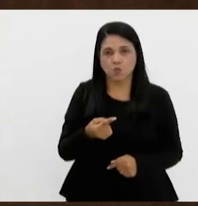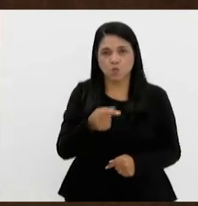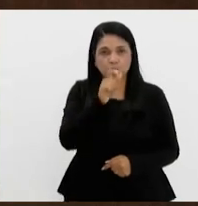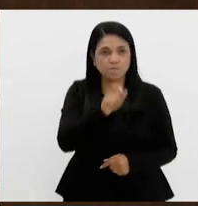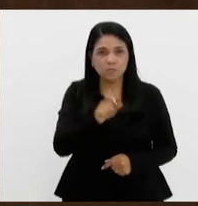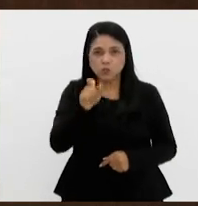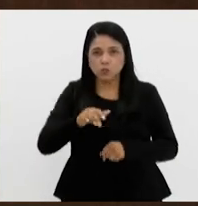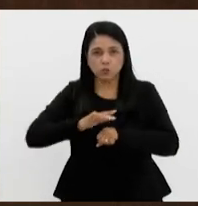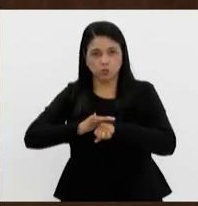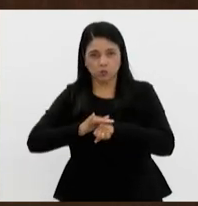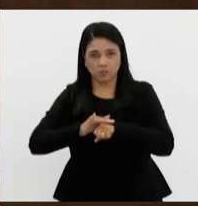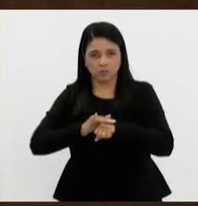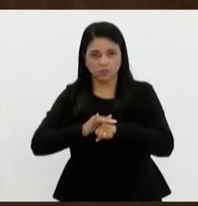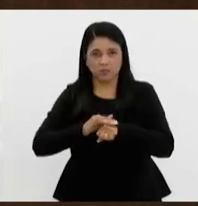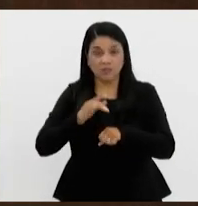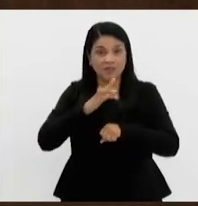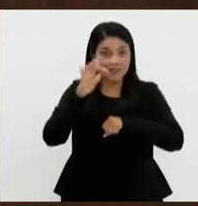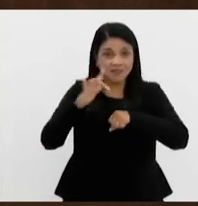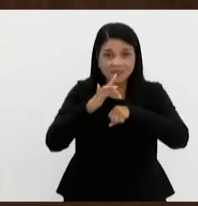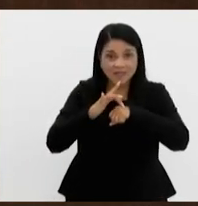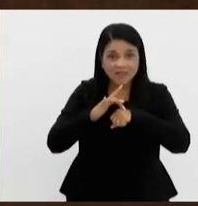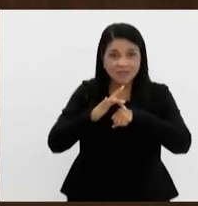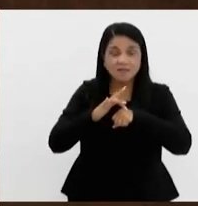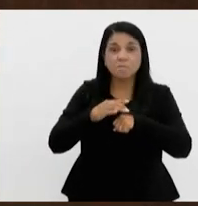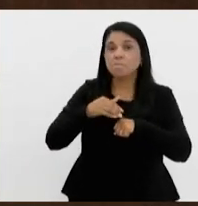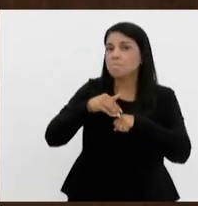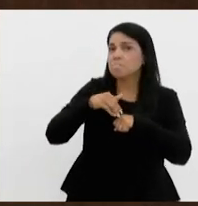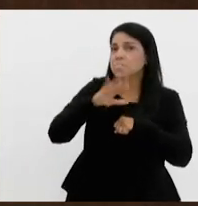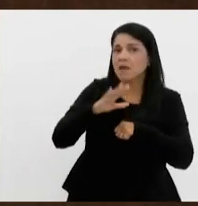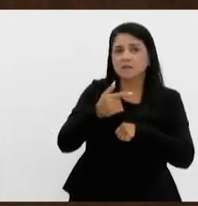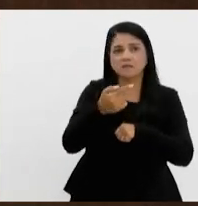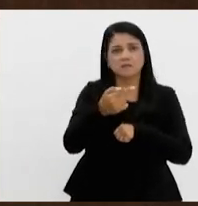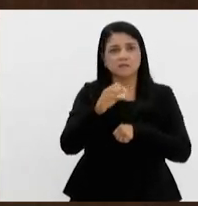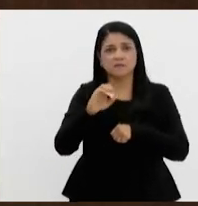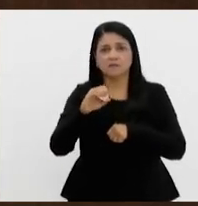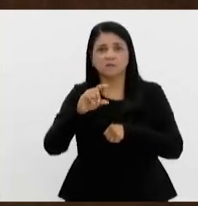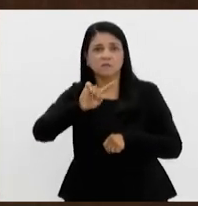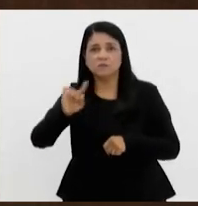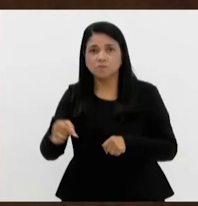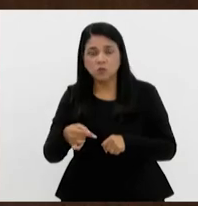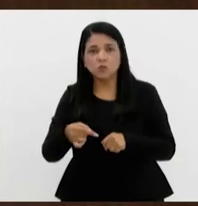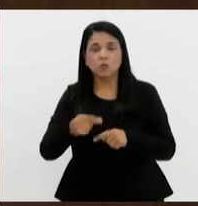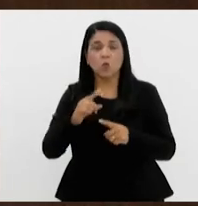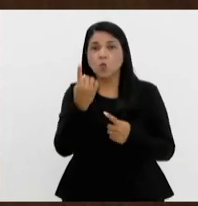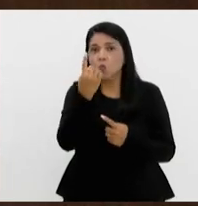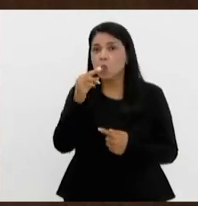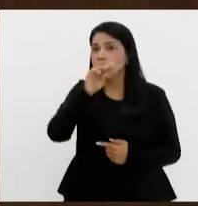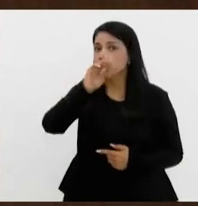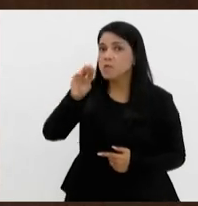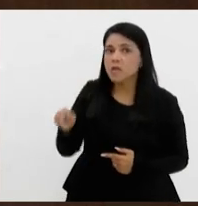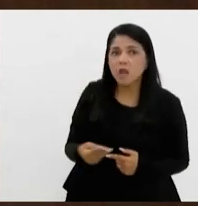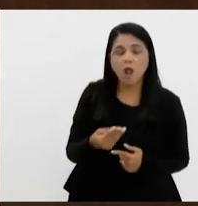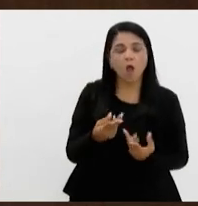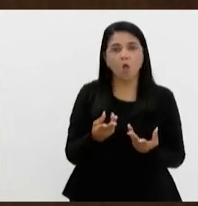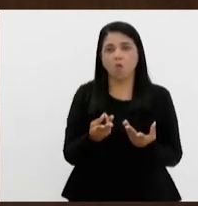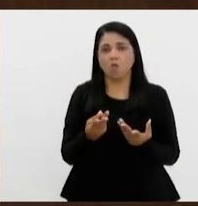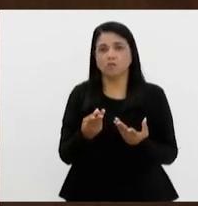questão de dias, nós atingimos 1 milhão de casos de Covid, mais 1 milhão de casos de